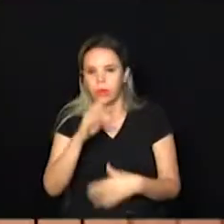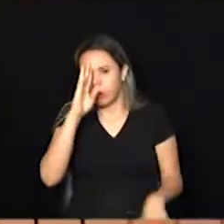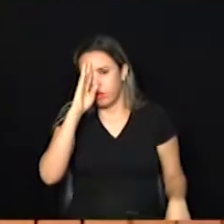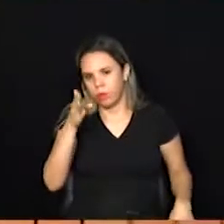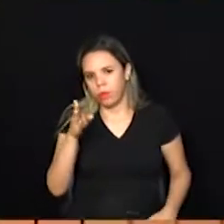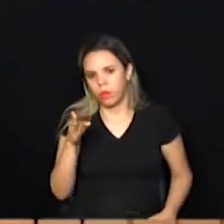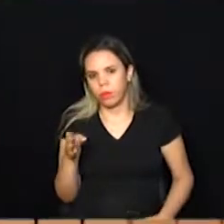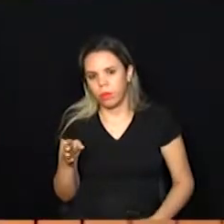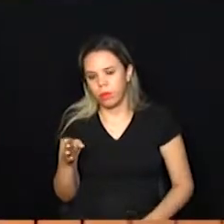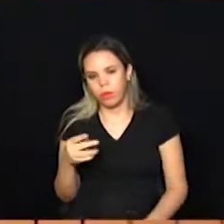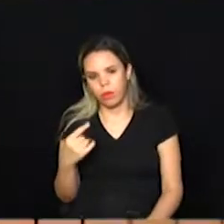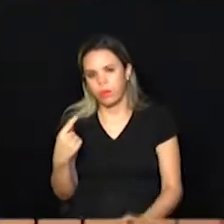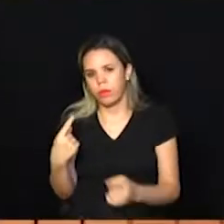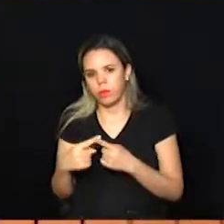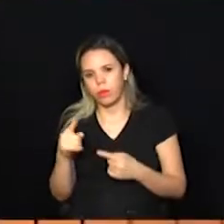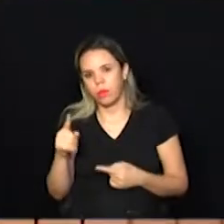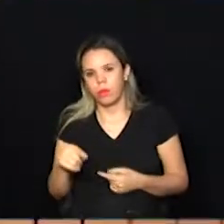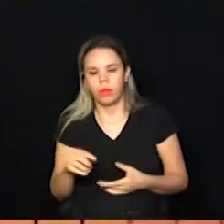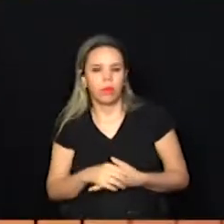fundamental, porque ela